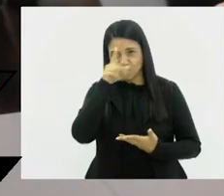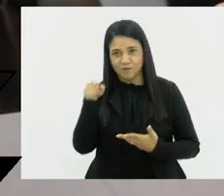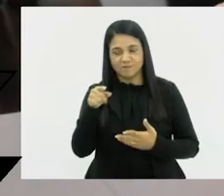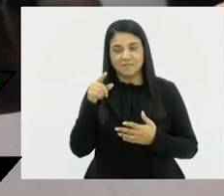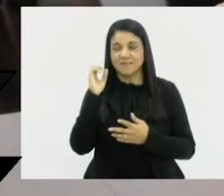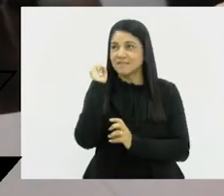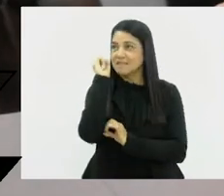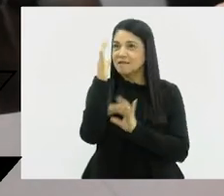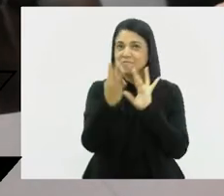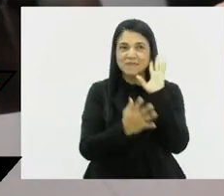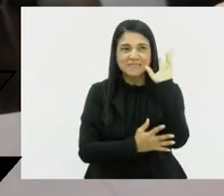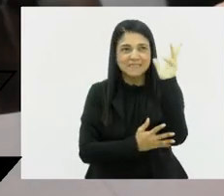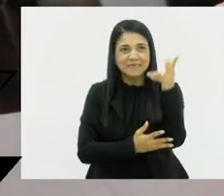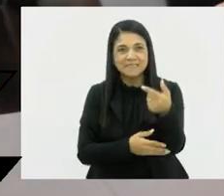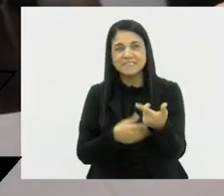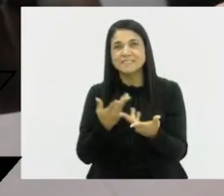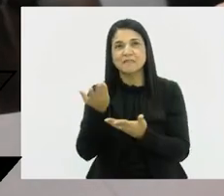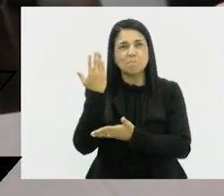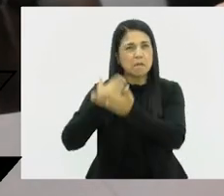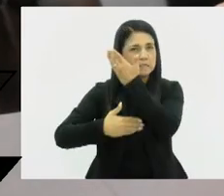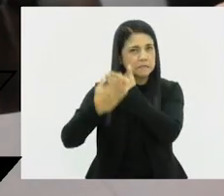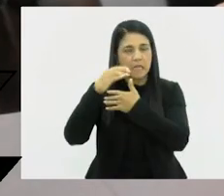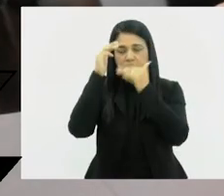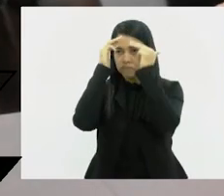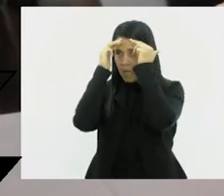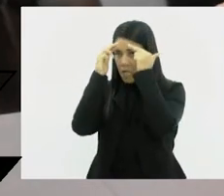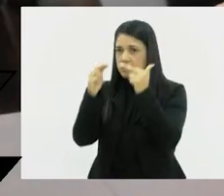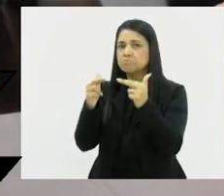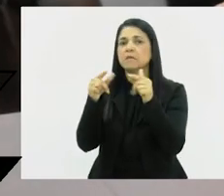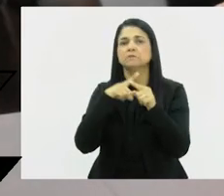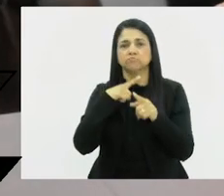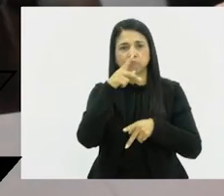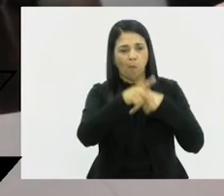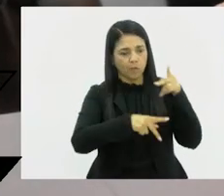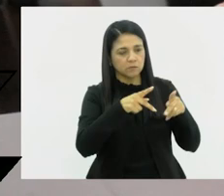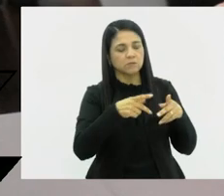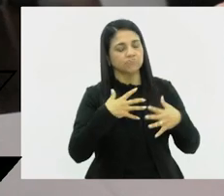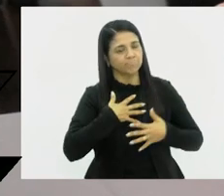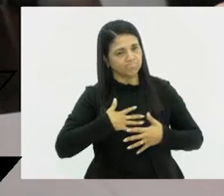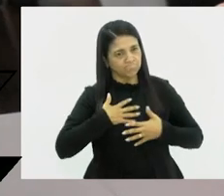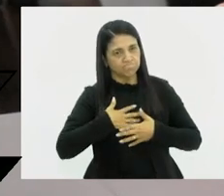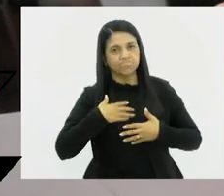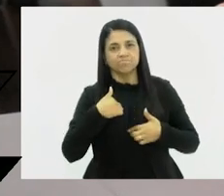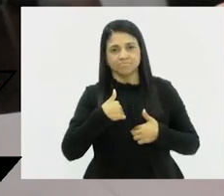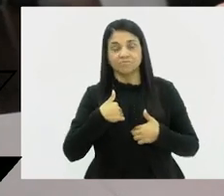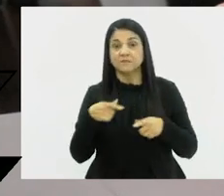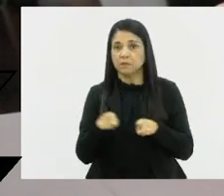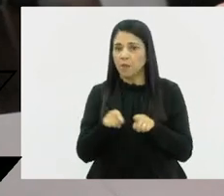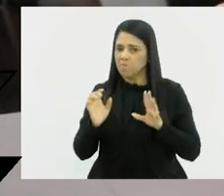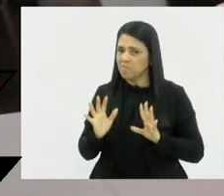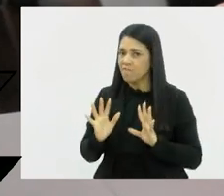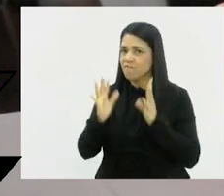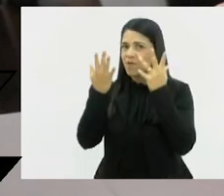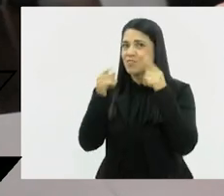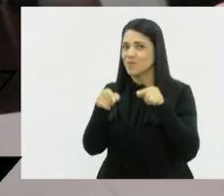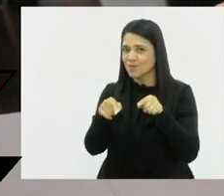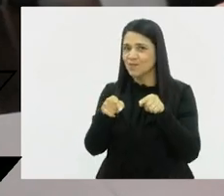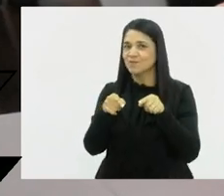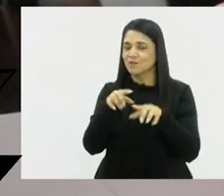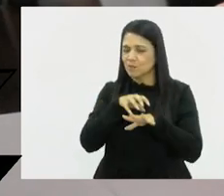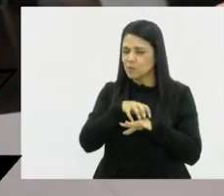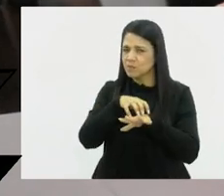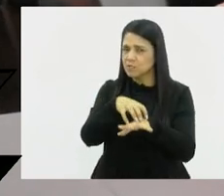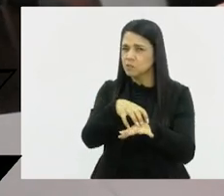ambientalista e detém muito respeito da população. Satisfação muito grande. E vai promover um grande evento em breve aqui também sobre